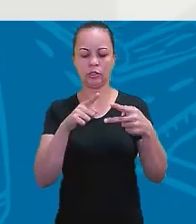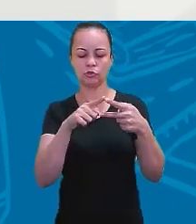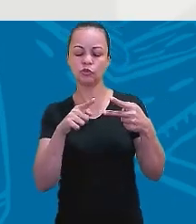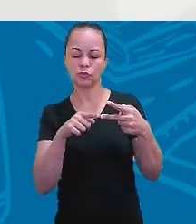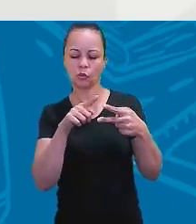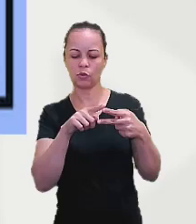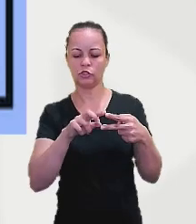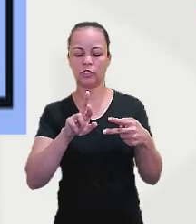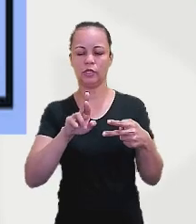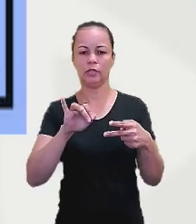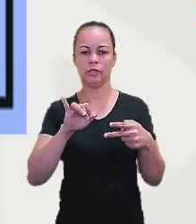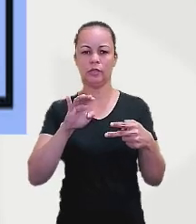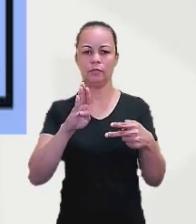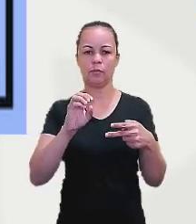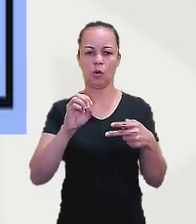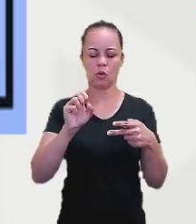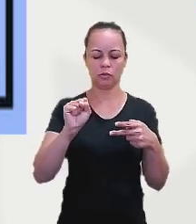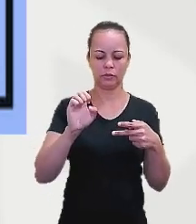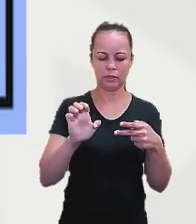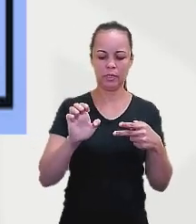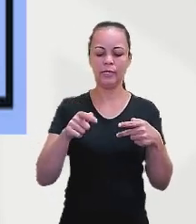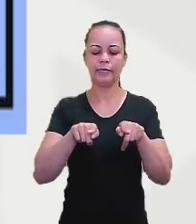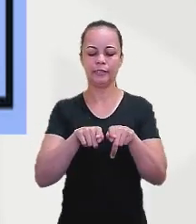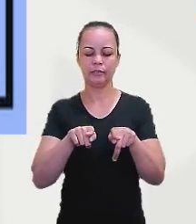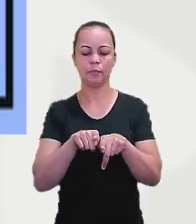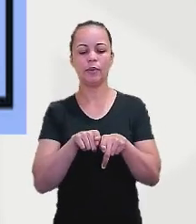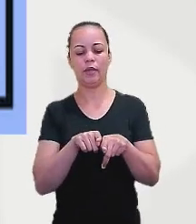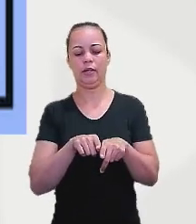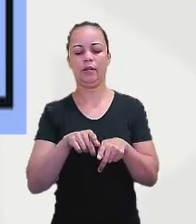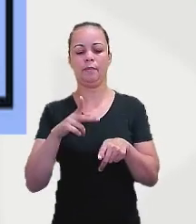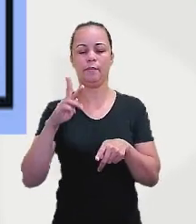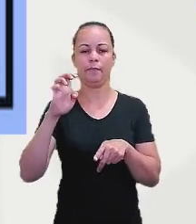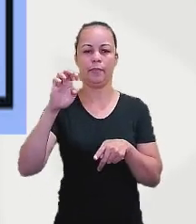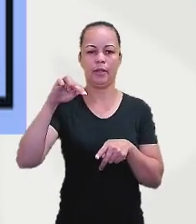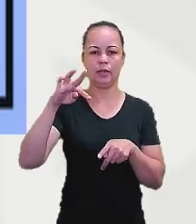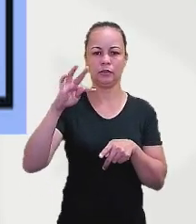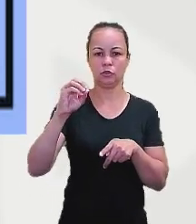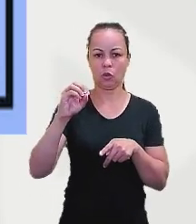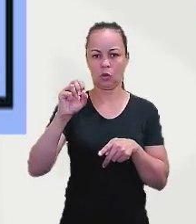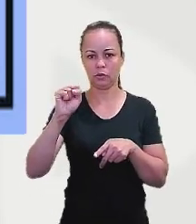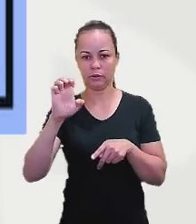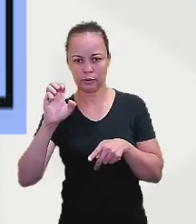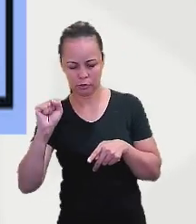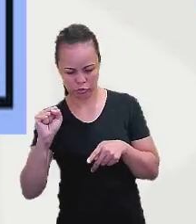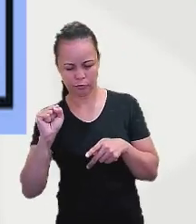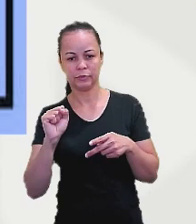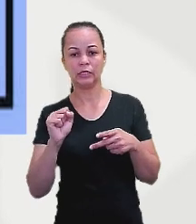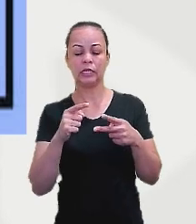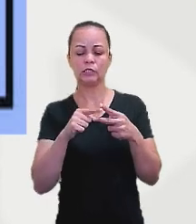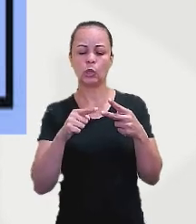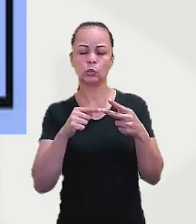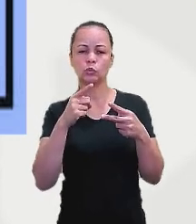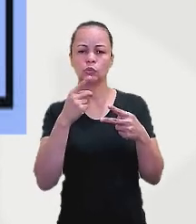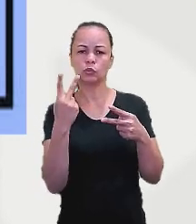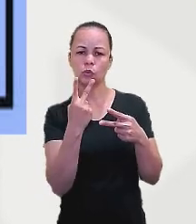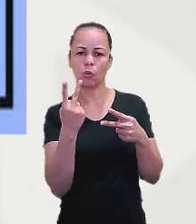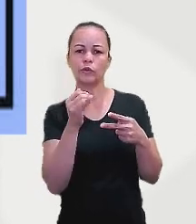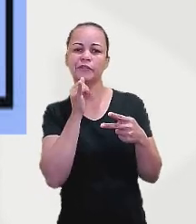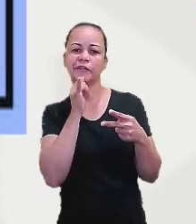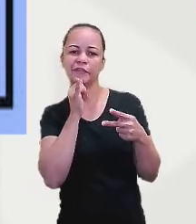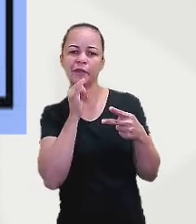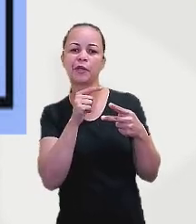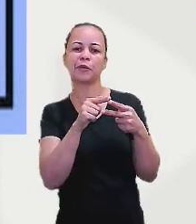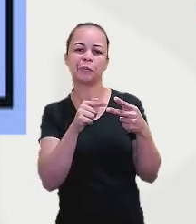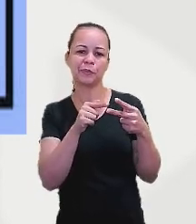que são pentoses. Também são monossacarídeos. Então, vou reforçar aqui. São 2 exemplos também de monossacarídeos, só que